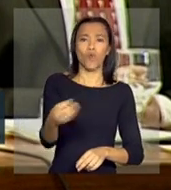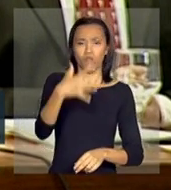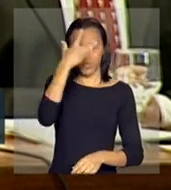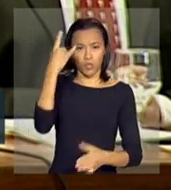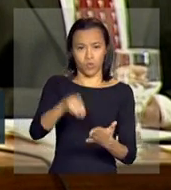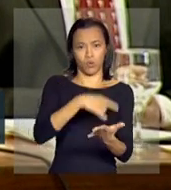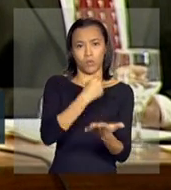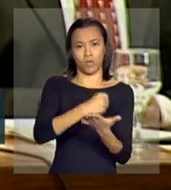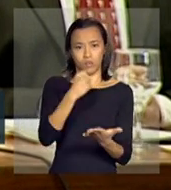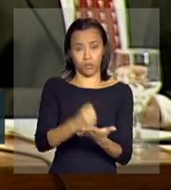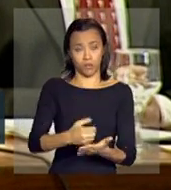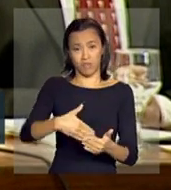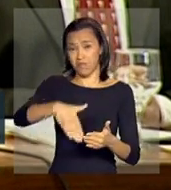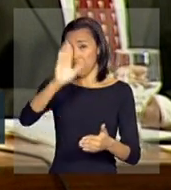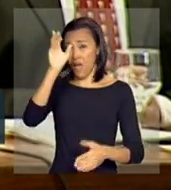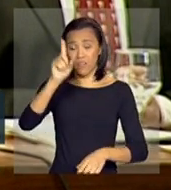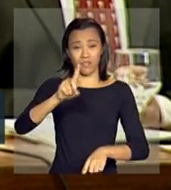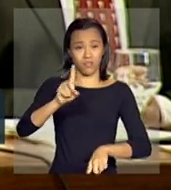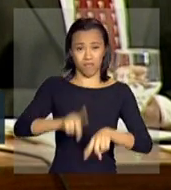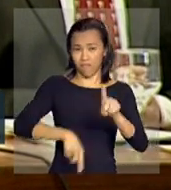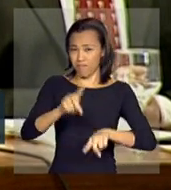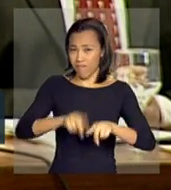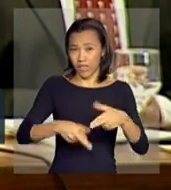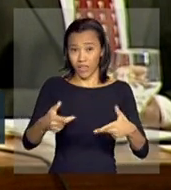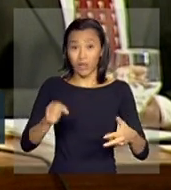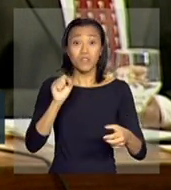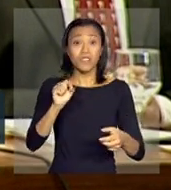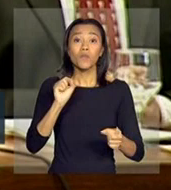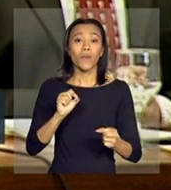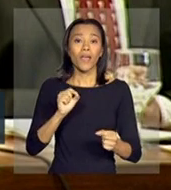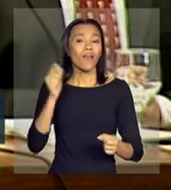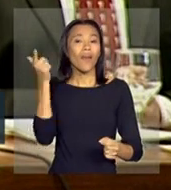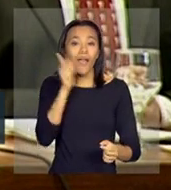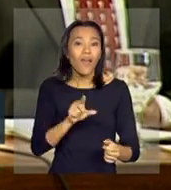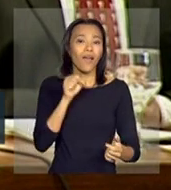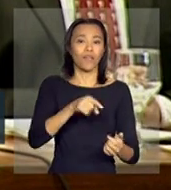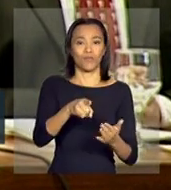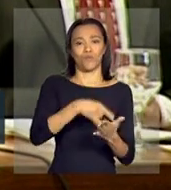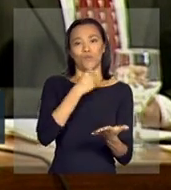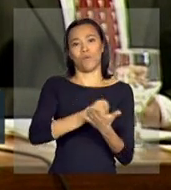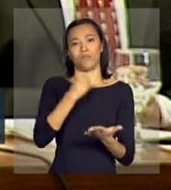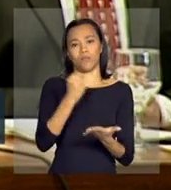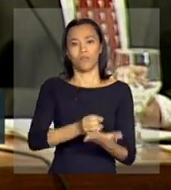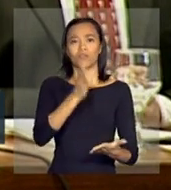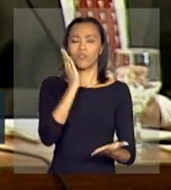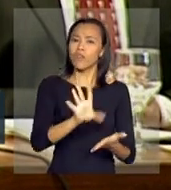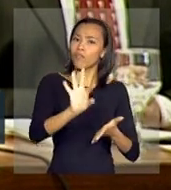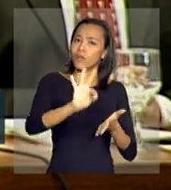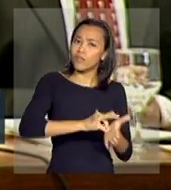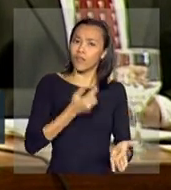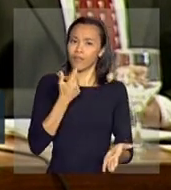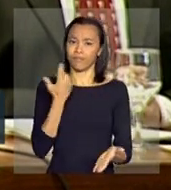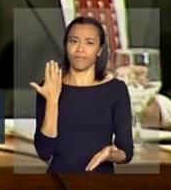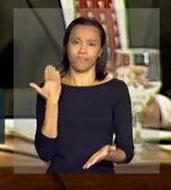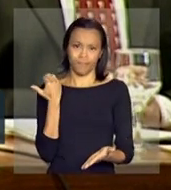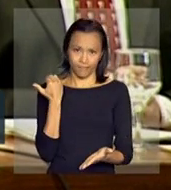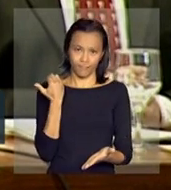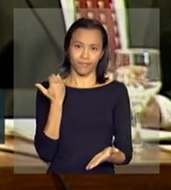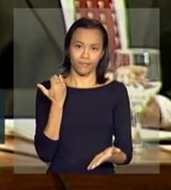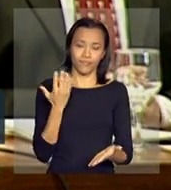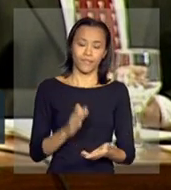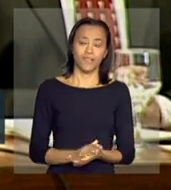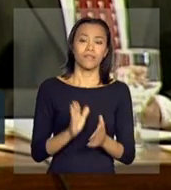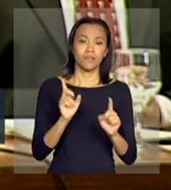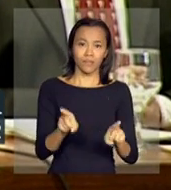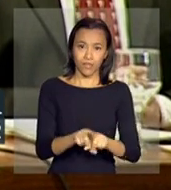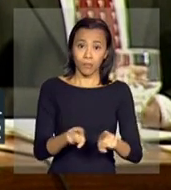mais de 3 mil equipamentos, frutos dos contratos que foram assinados recentemente e as ordens de serviços